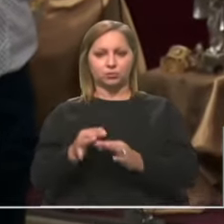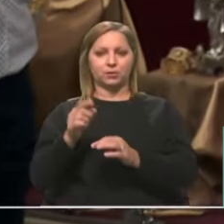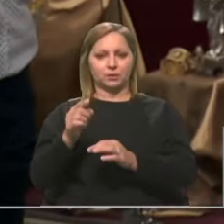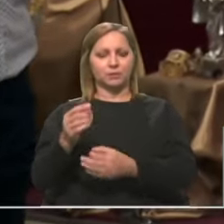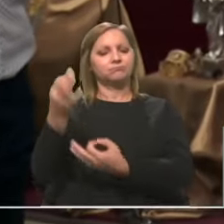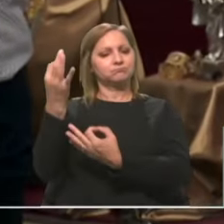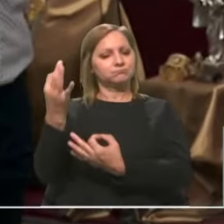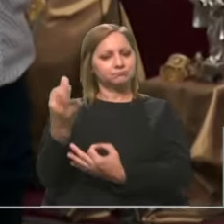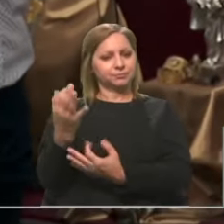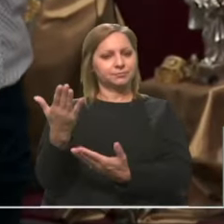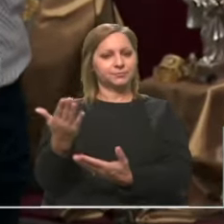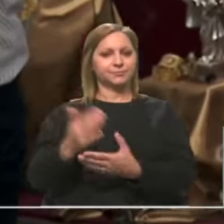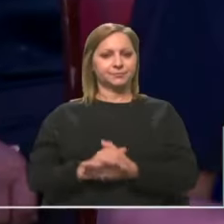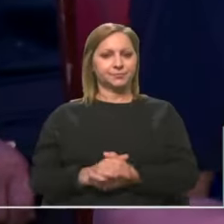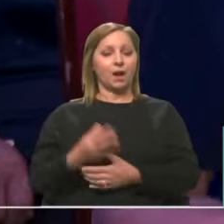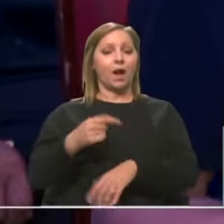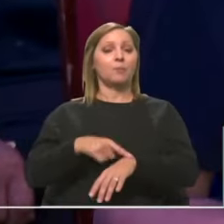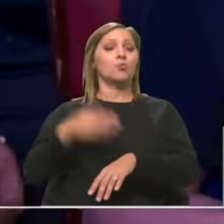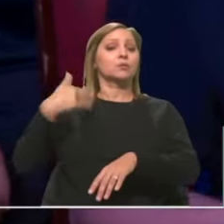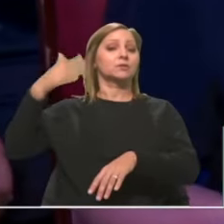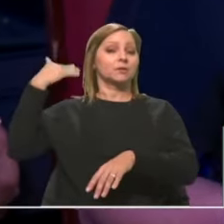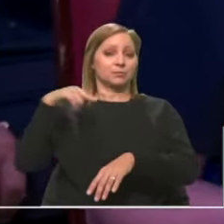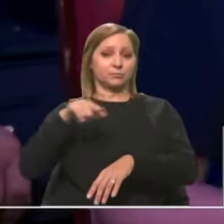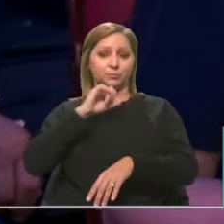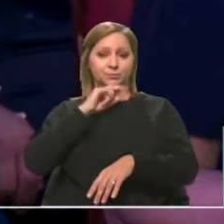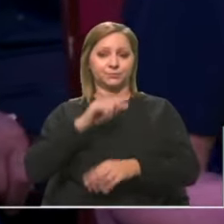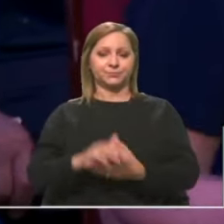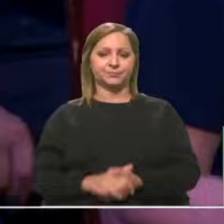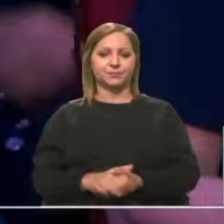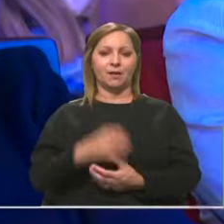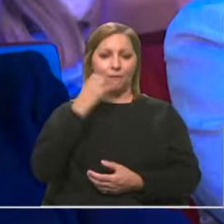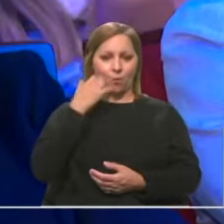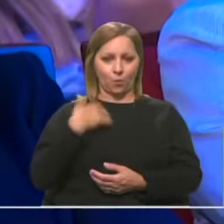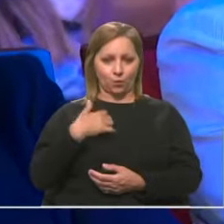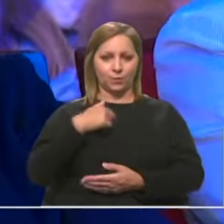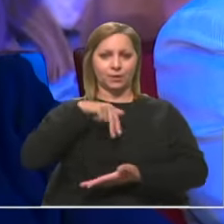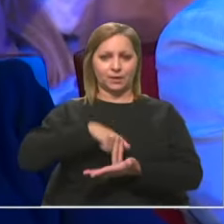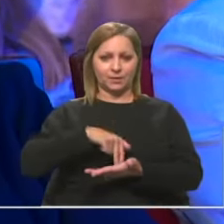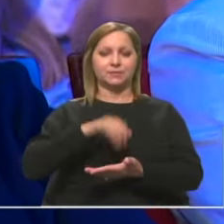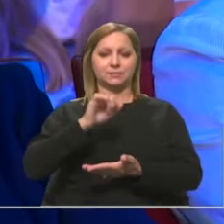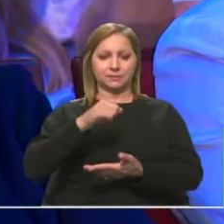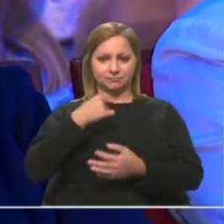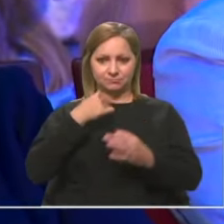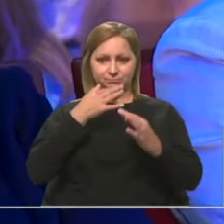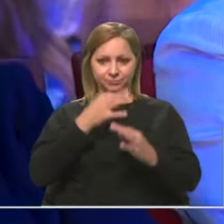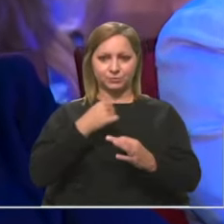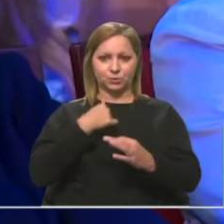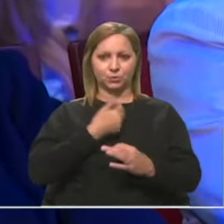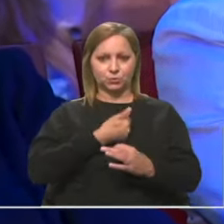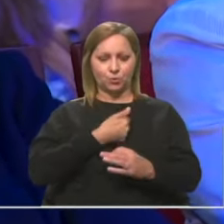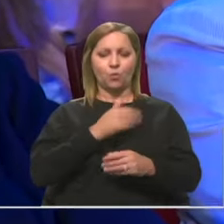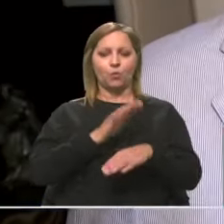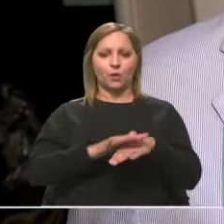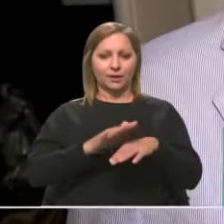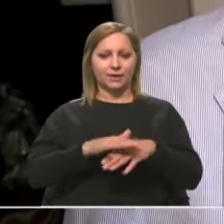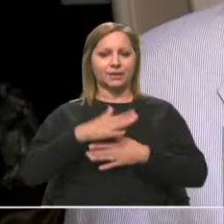esta homenagem há muito tempo. É um orgulho para si poder estar aqui hoje. Completamente. Estou com muito carinho, muita